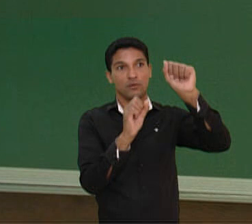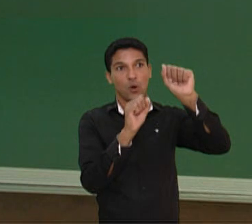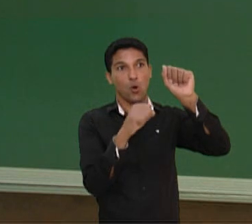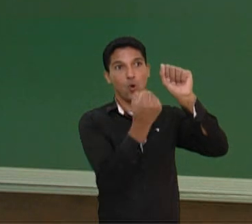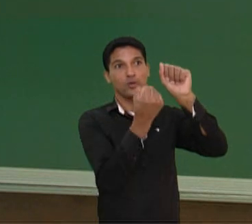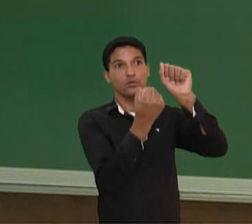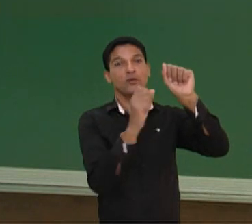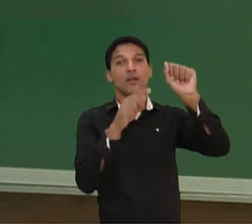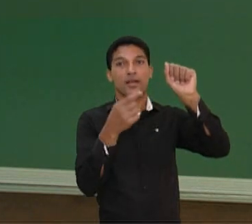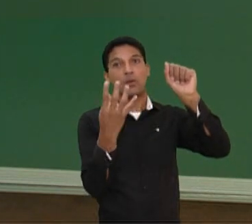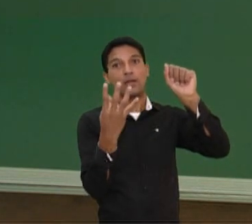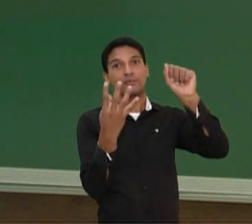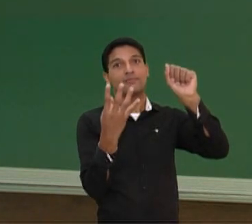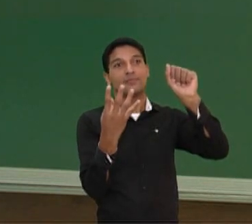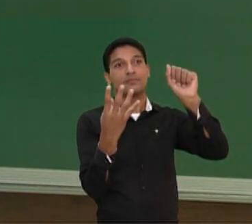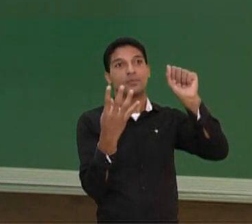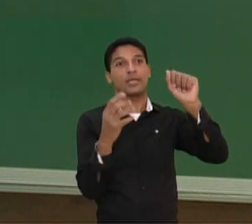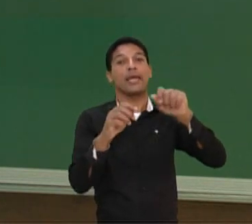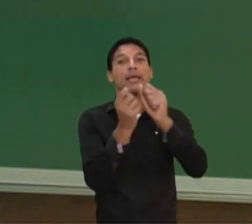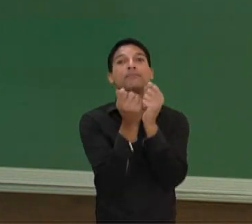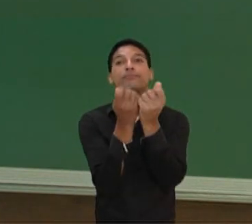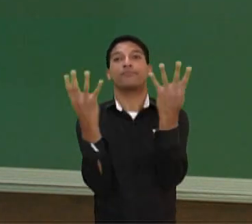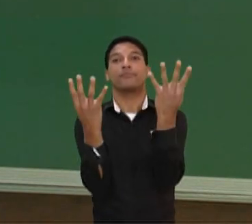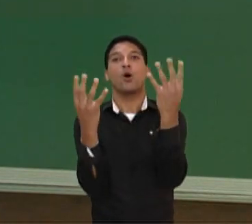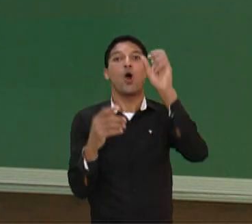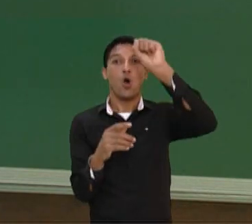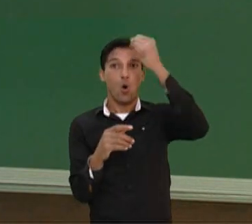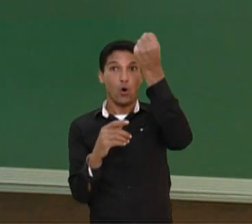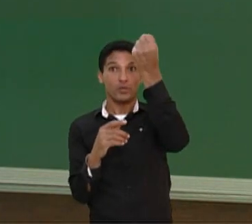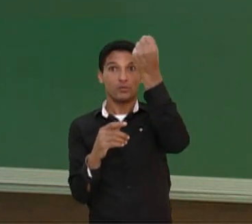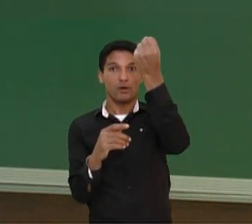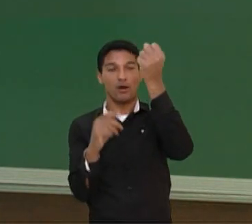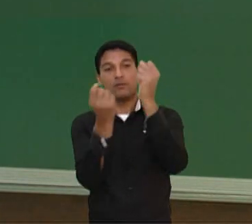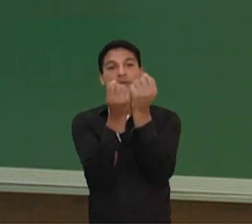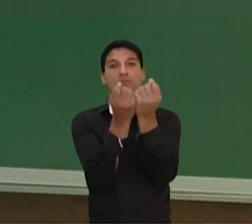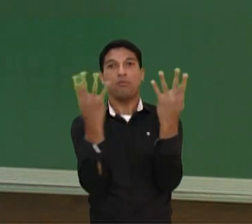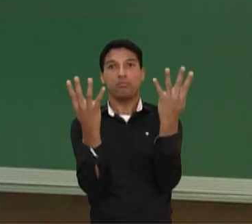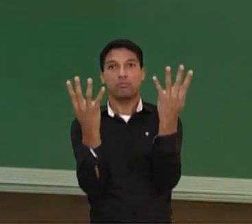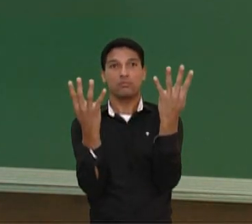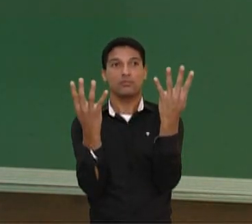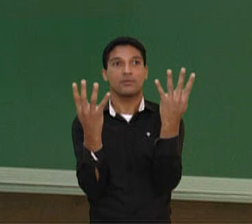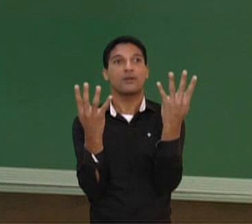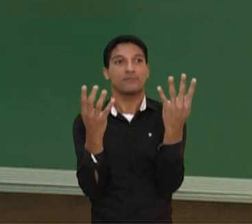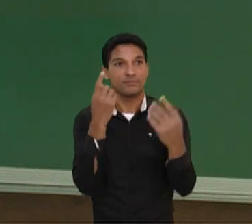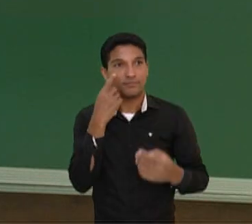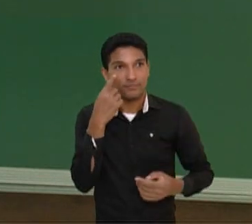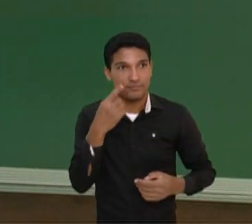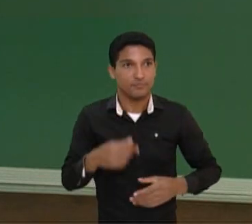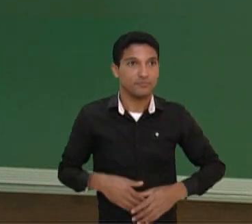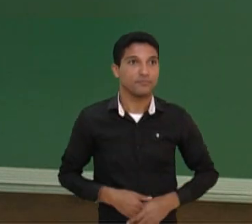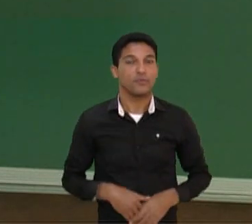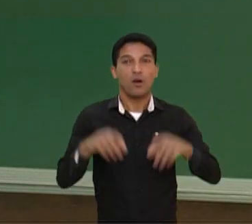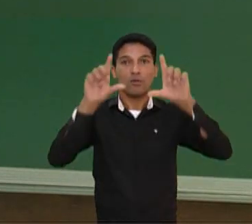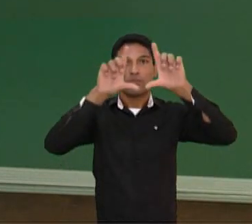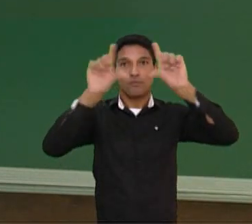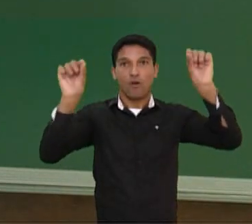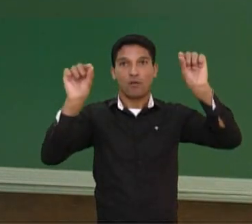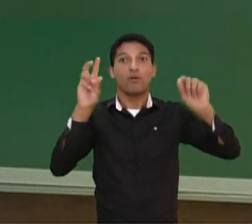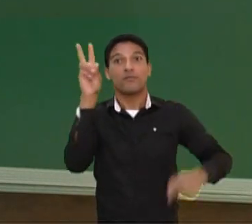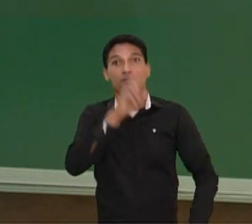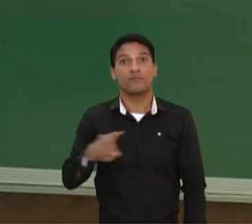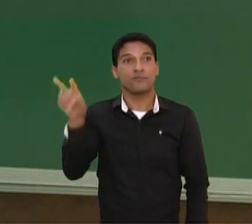A, 8, 4, que é o quê? 8 fatorial divididos por 8 menos 4 fatorial,